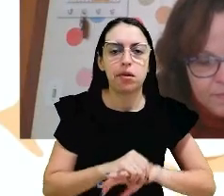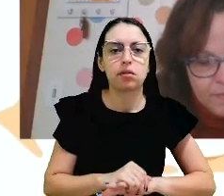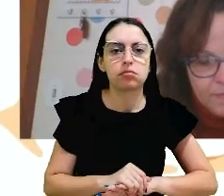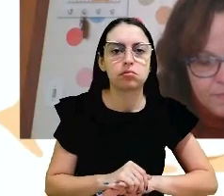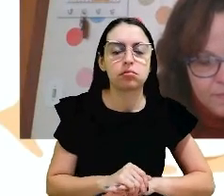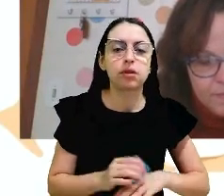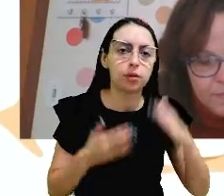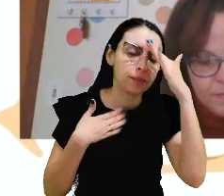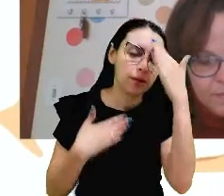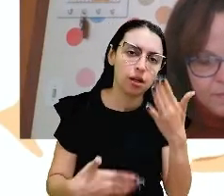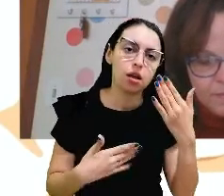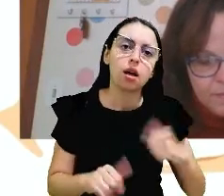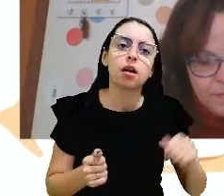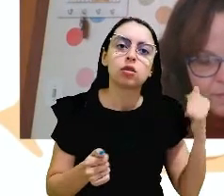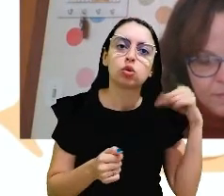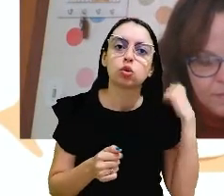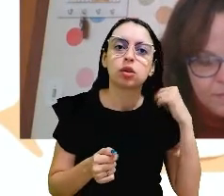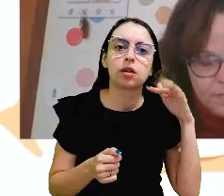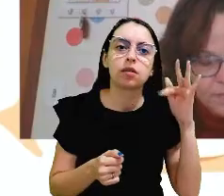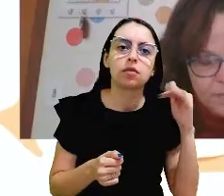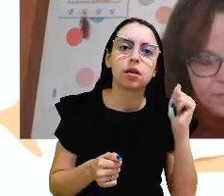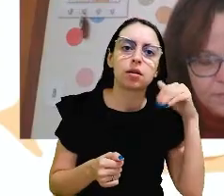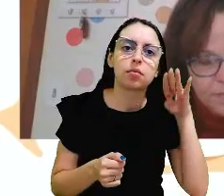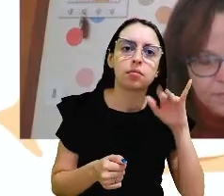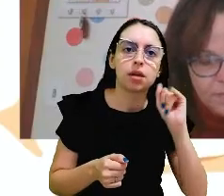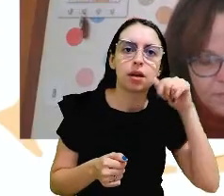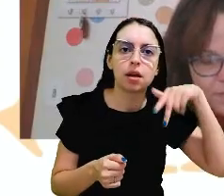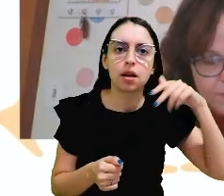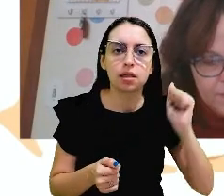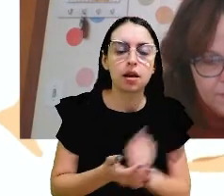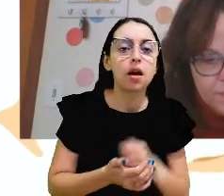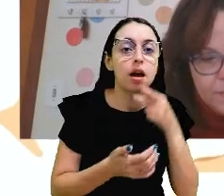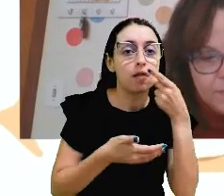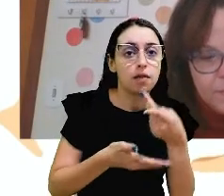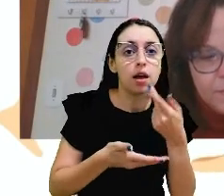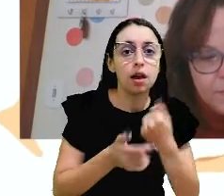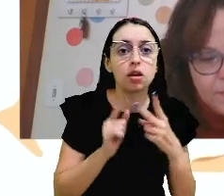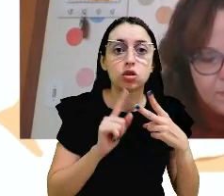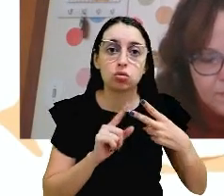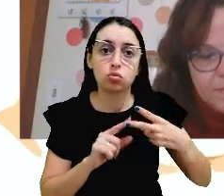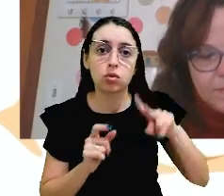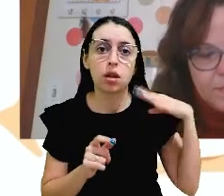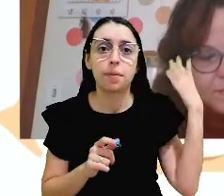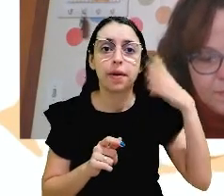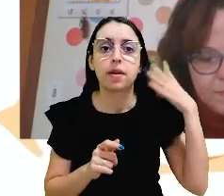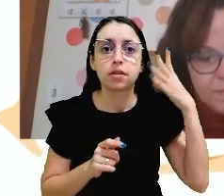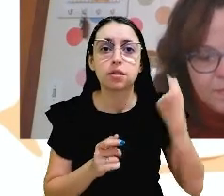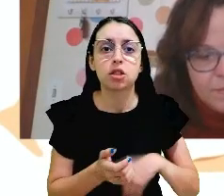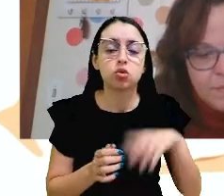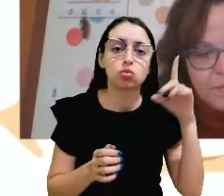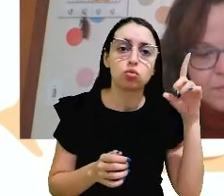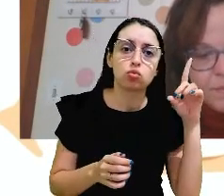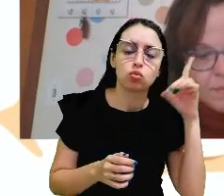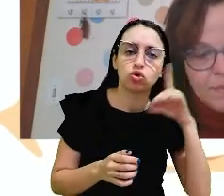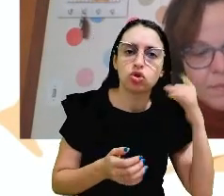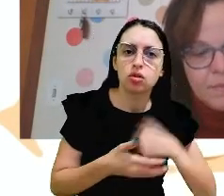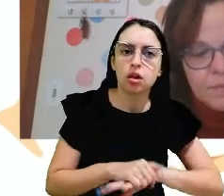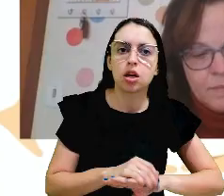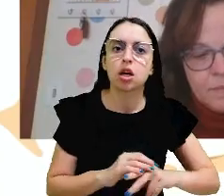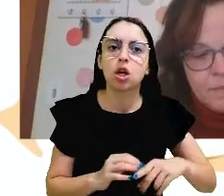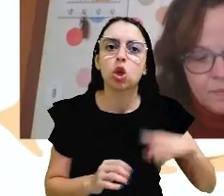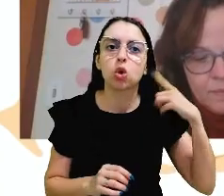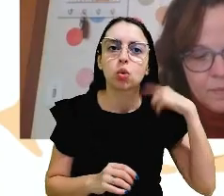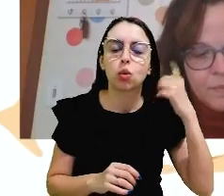Muito obrigada, doutora Fabiana. Eu vou passar a palavra agora à nossa segunda palestrante do dia, a doutora